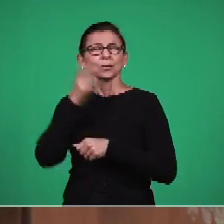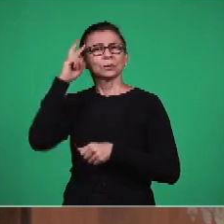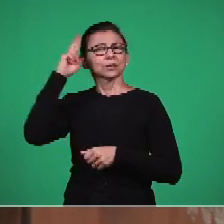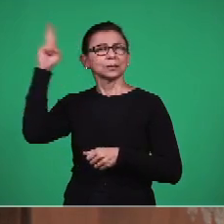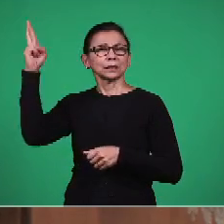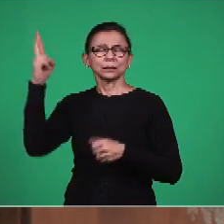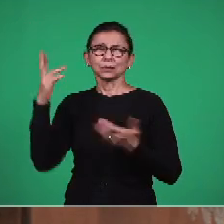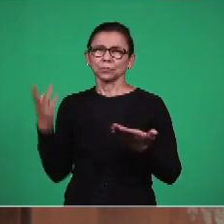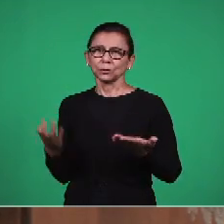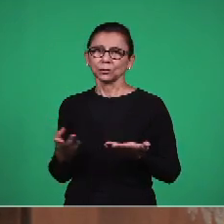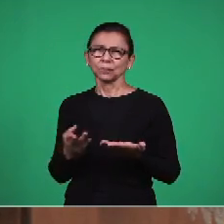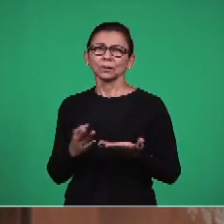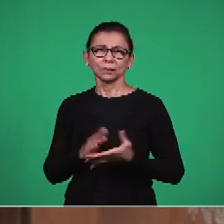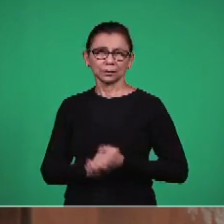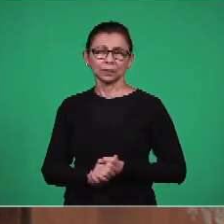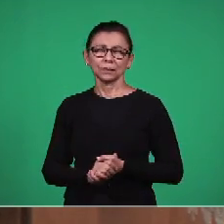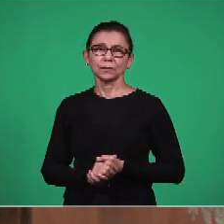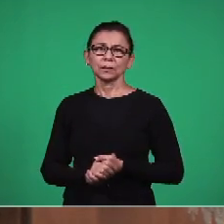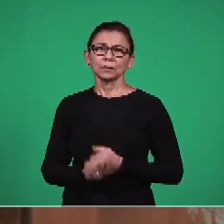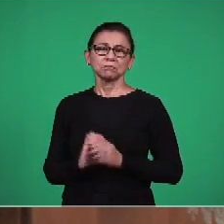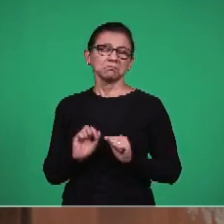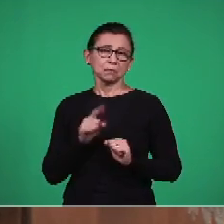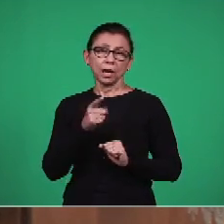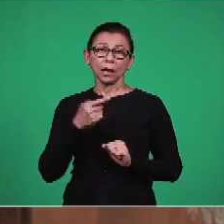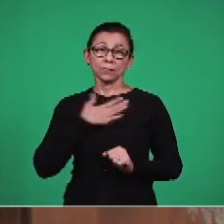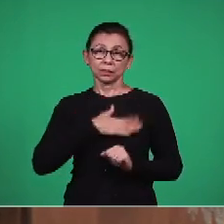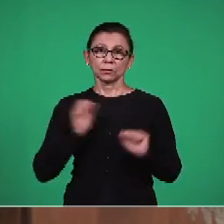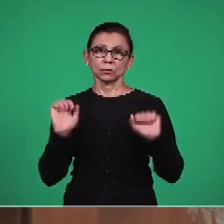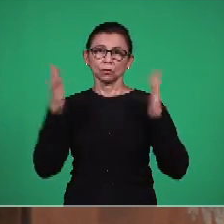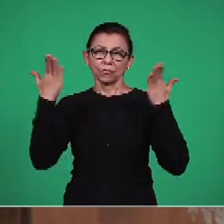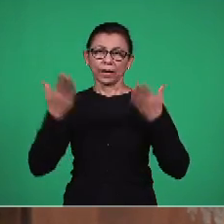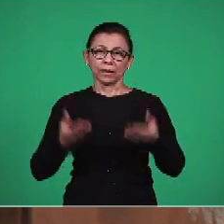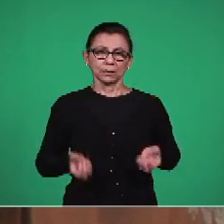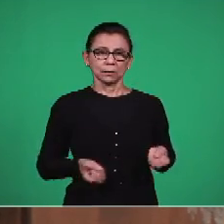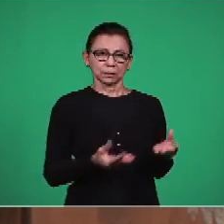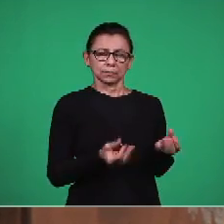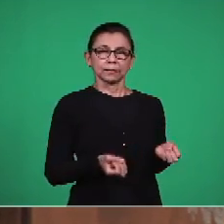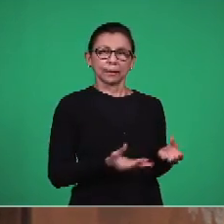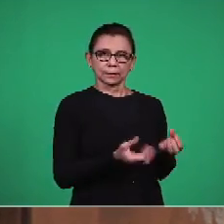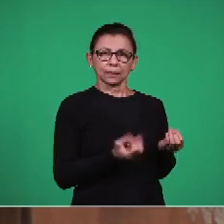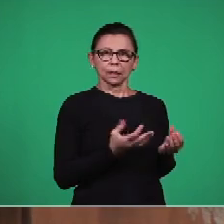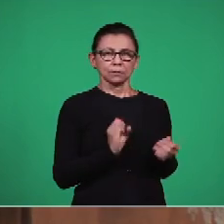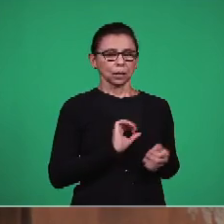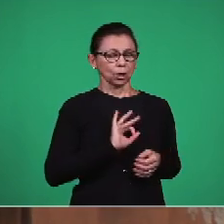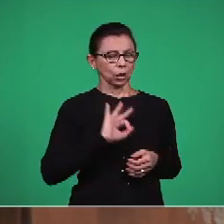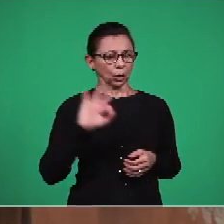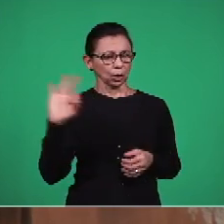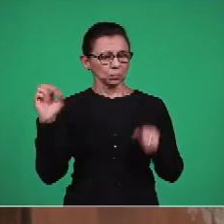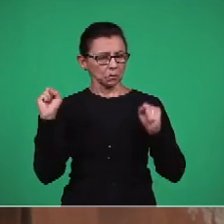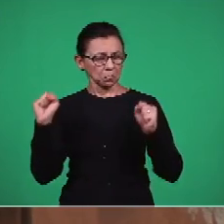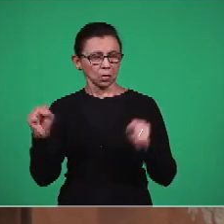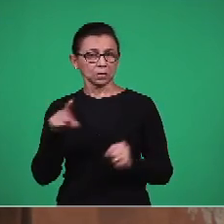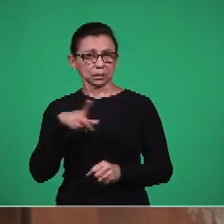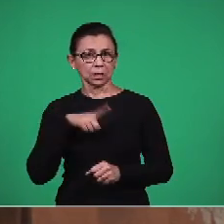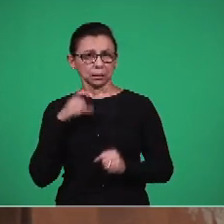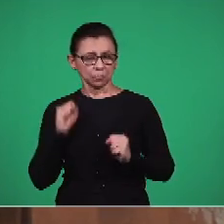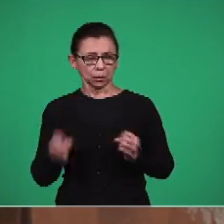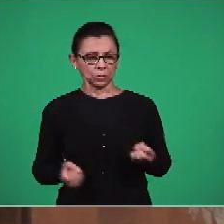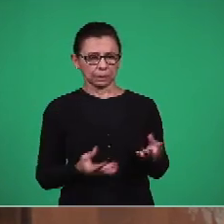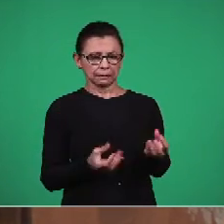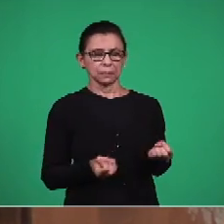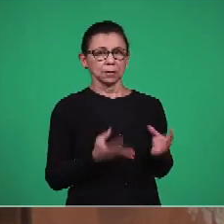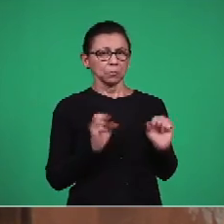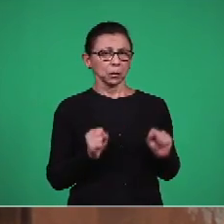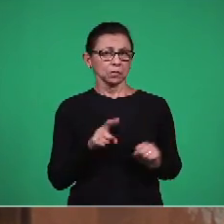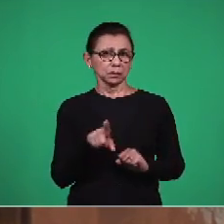para gastar o seu dinheirinho. Está ótimo, você tem, pode gastar isso mesmo. Ajuda até aqueles que não têm, paga a passagem deles,